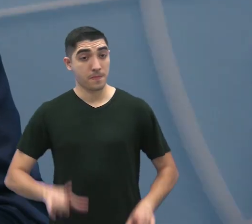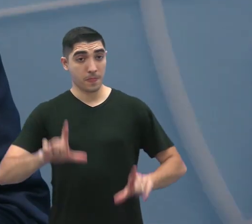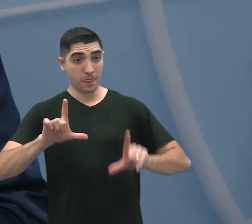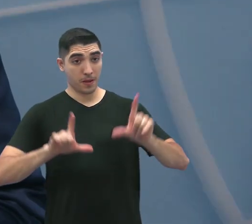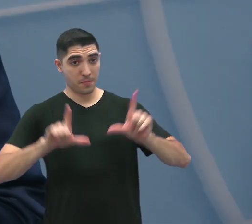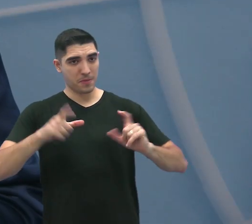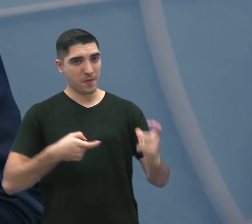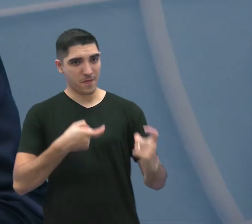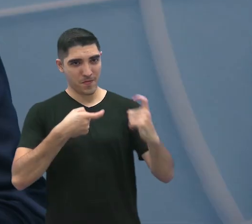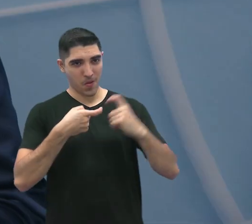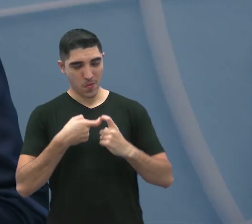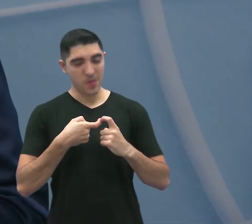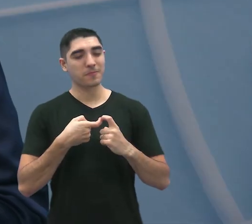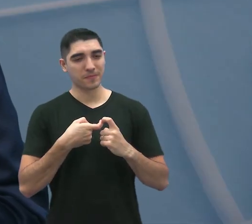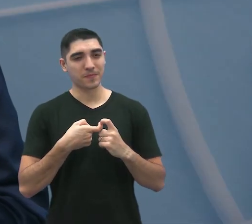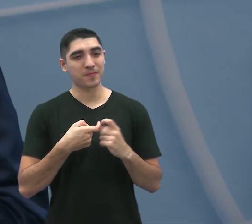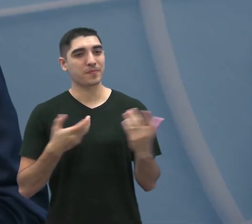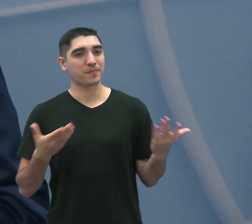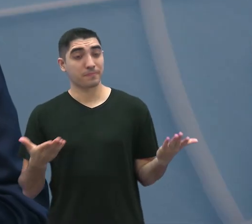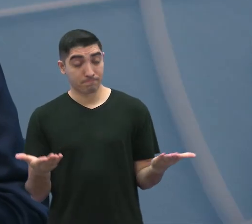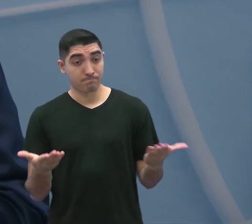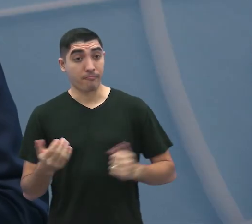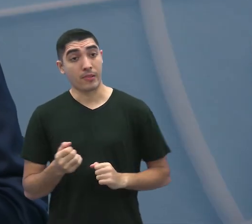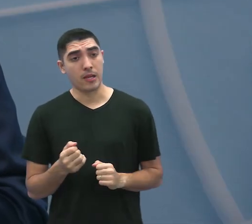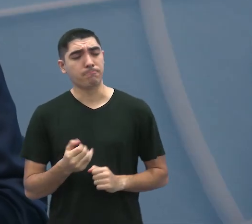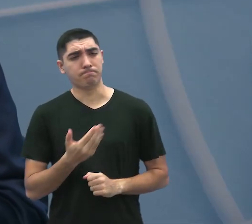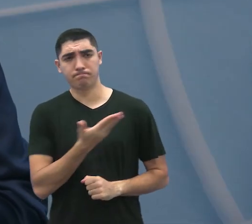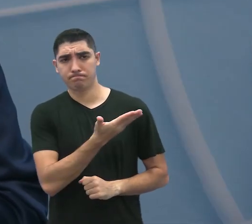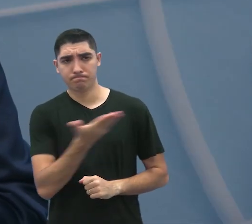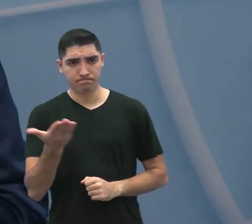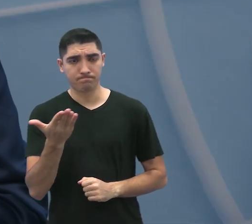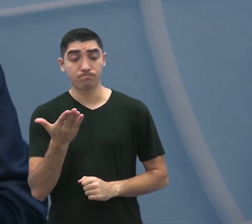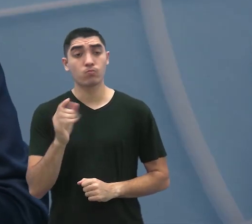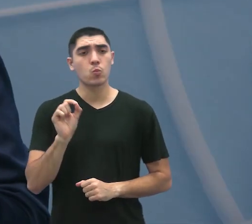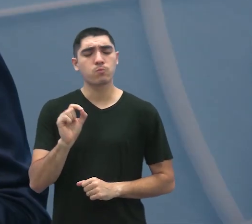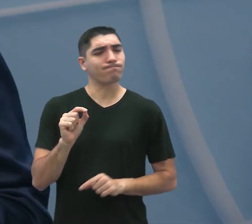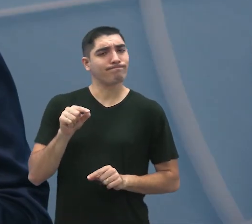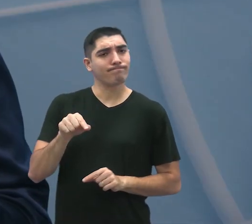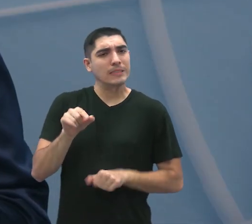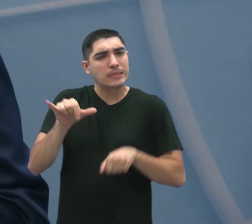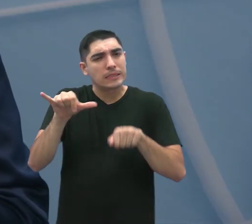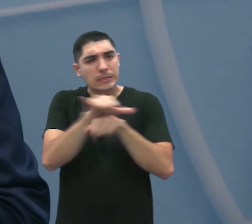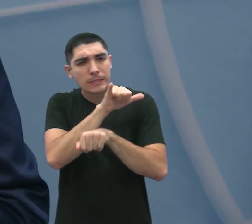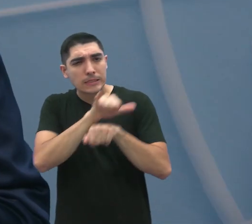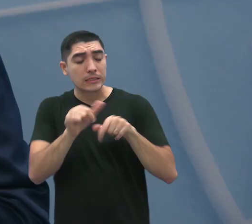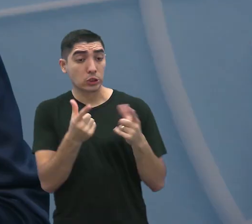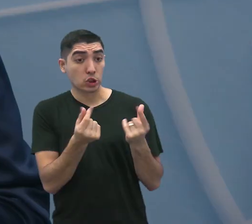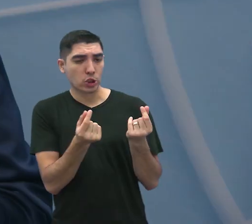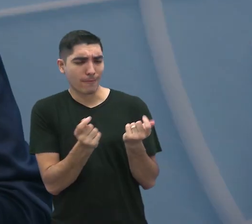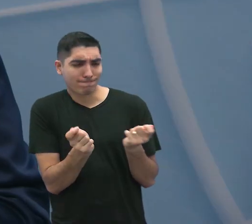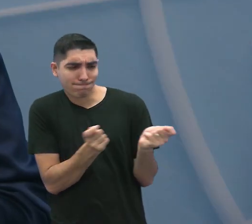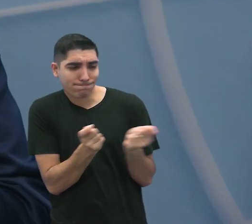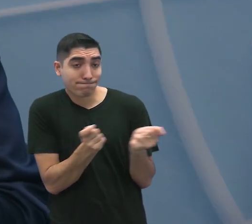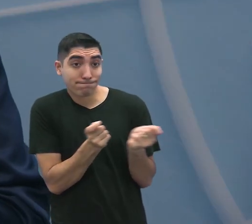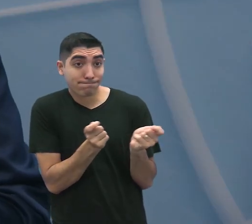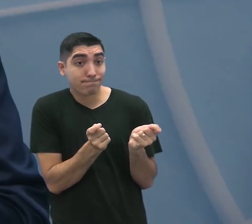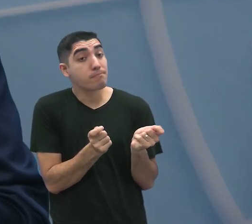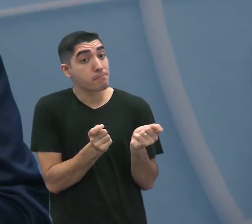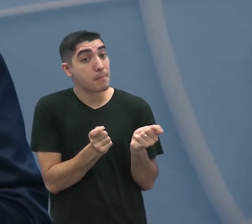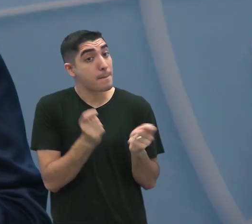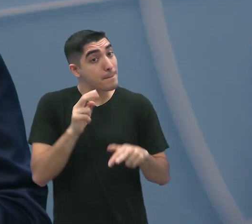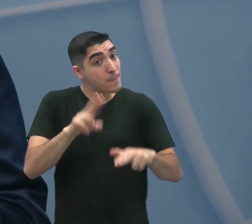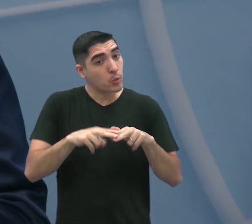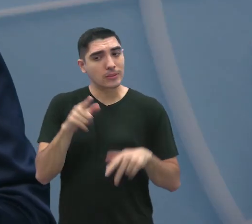Estamos de volta com Diálogos da Cidade. Gente, a melhor maneira de cuidar do dinheiro é controlar